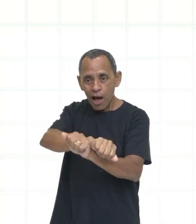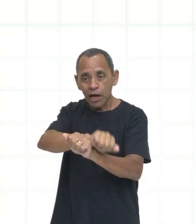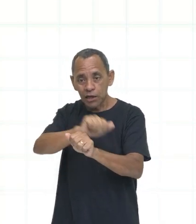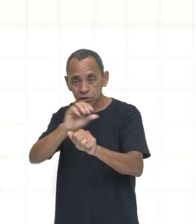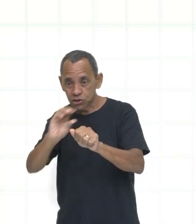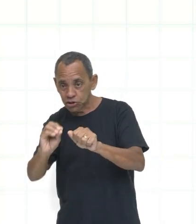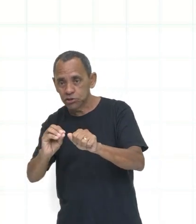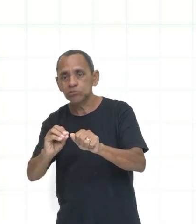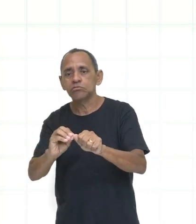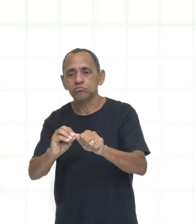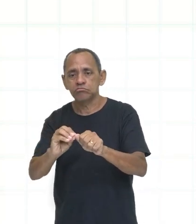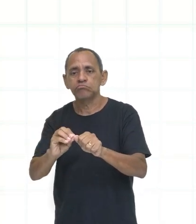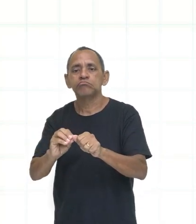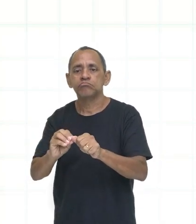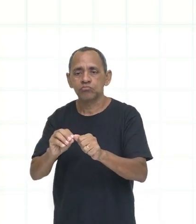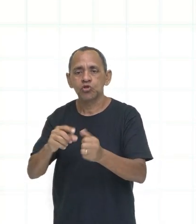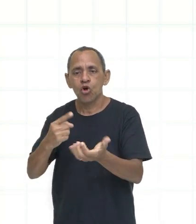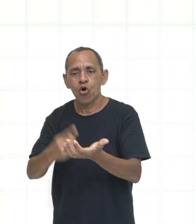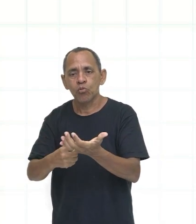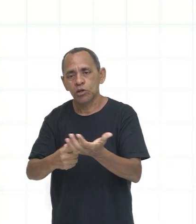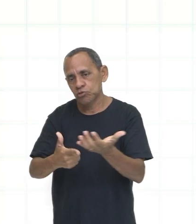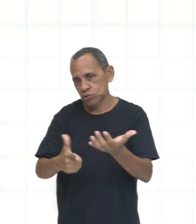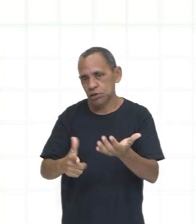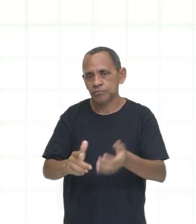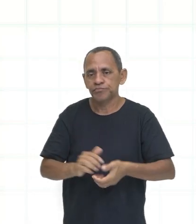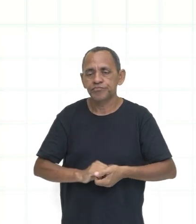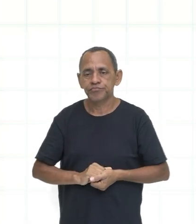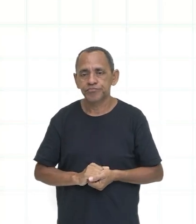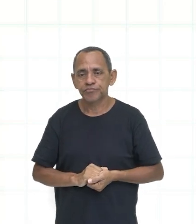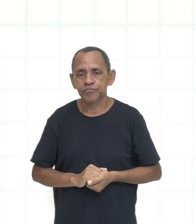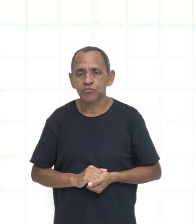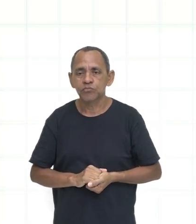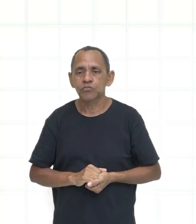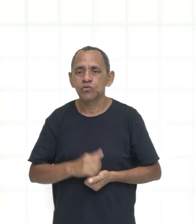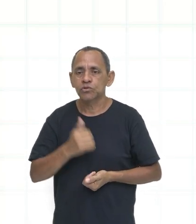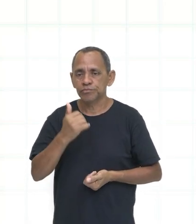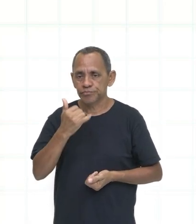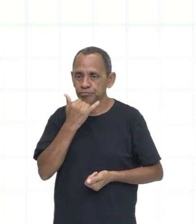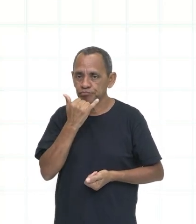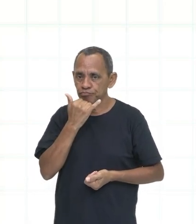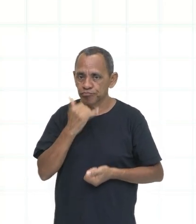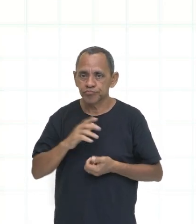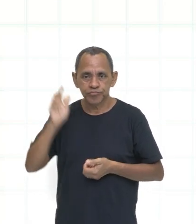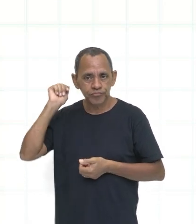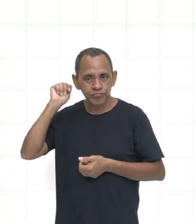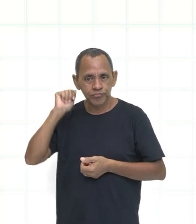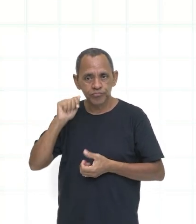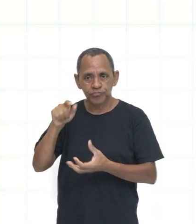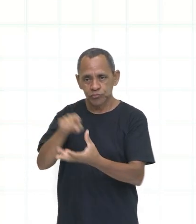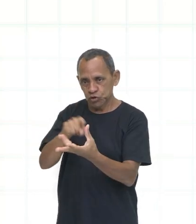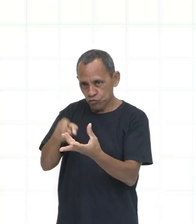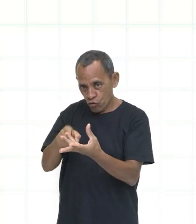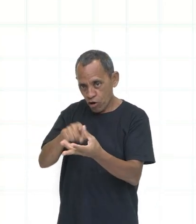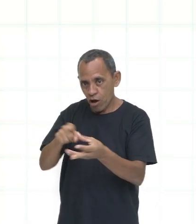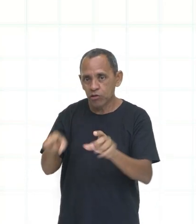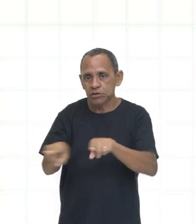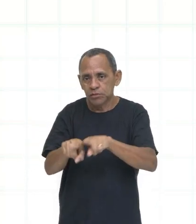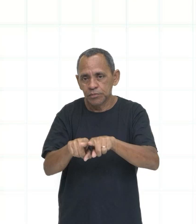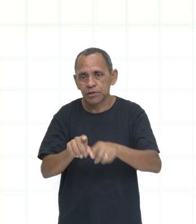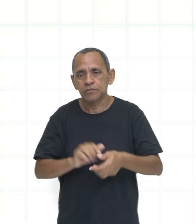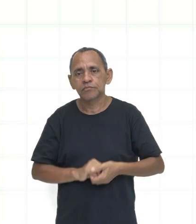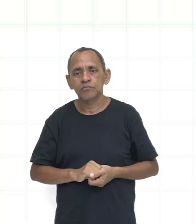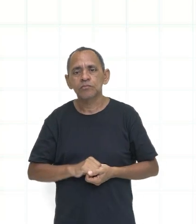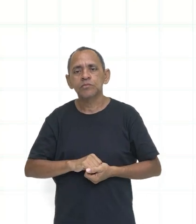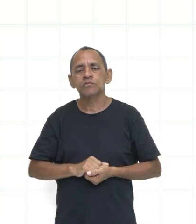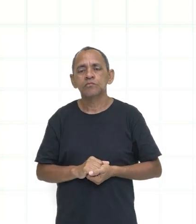palavra na sequência iniciar com som de H. Com som de H não, com som de vogal. Dá para a gente resumir dizendo que a